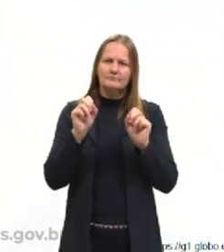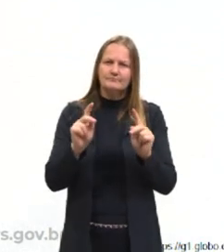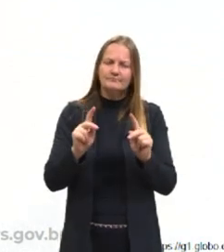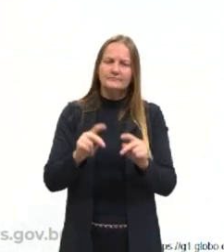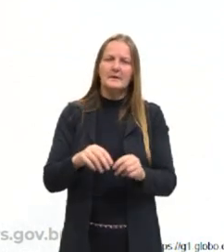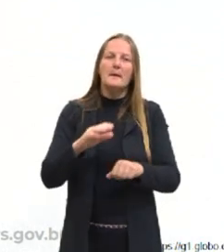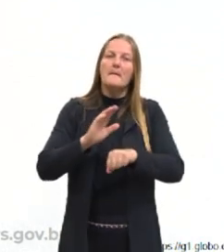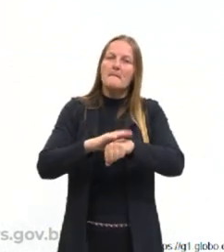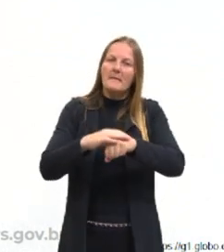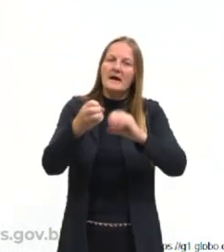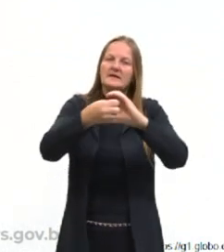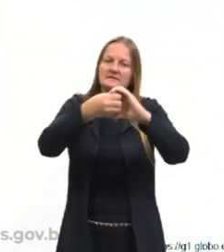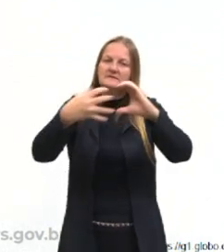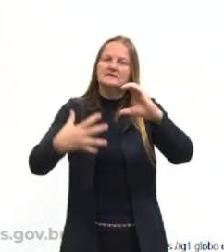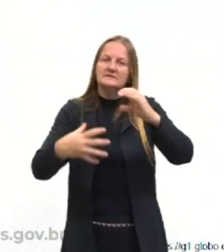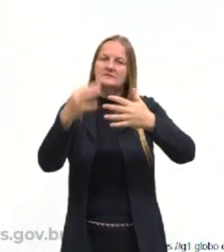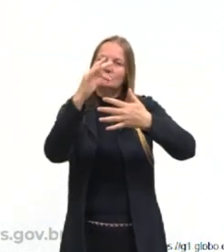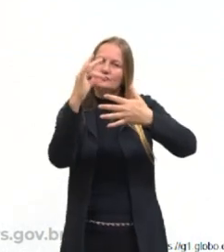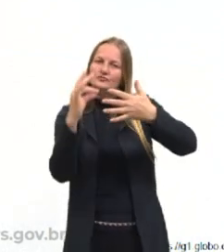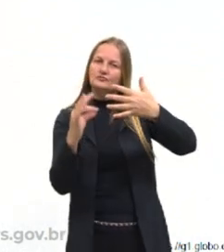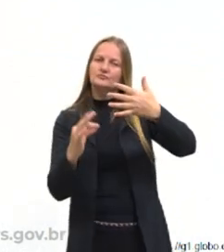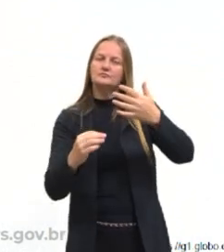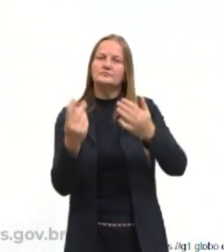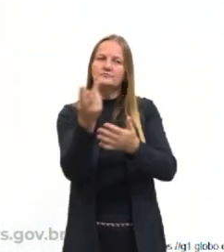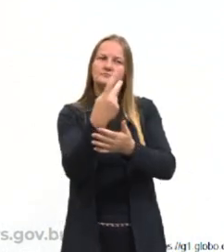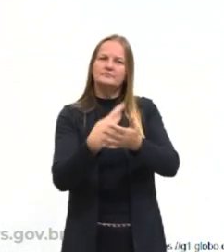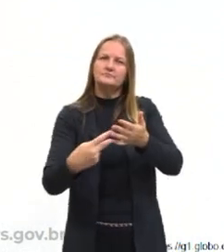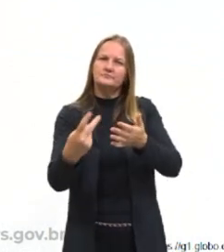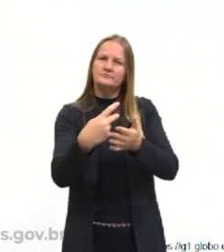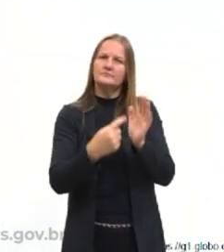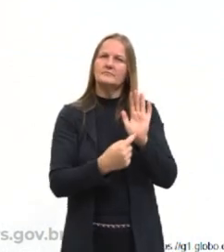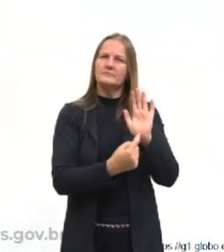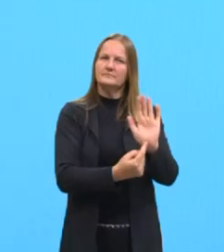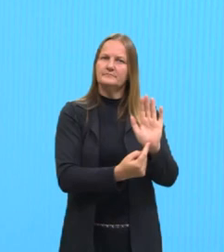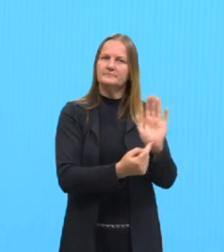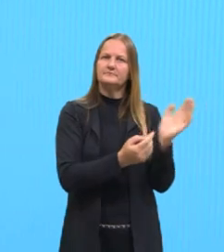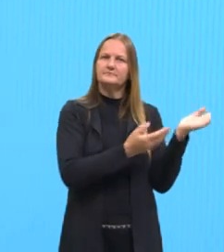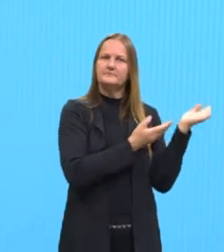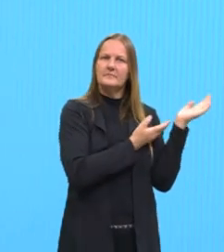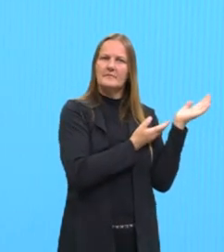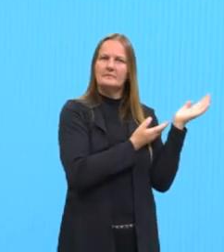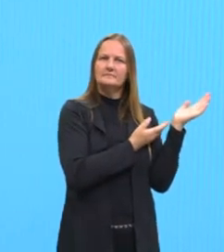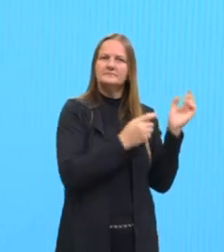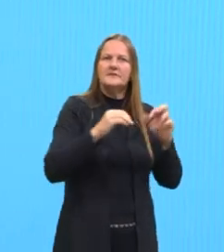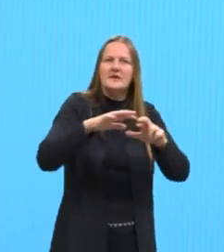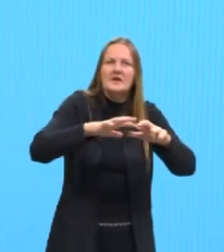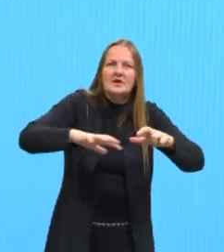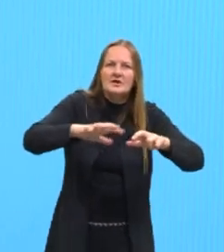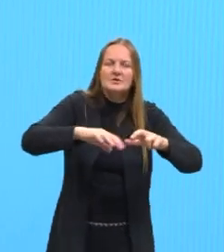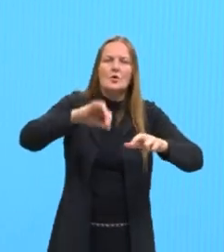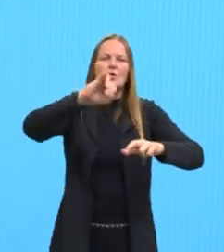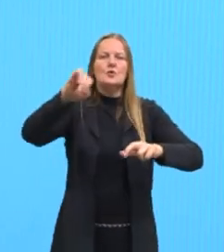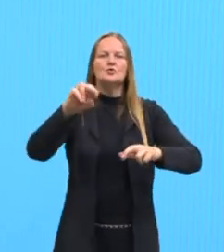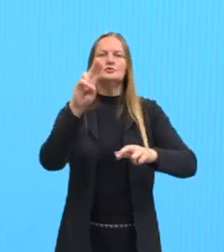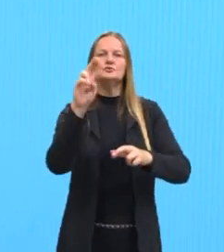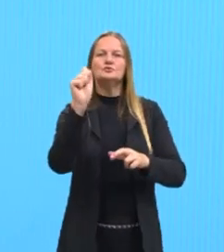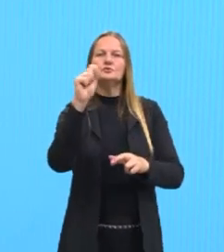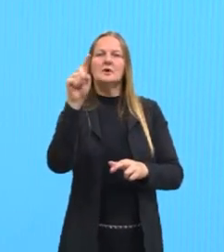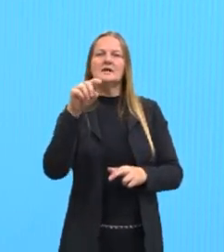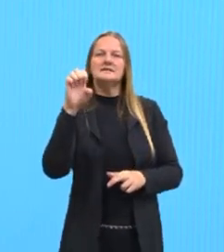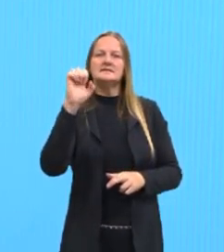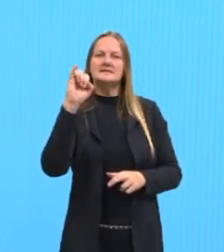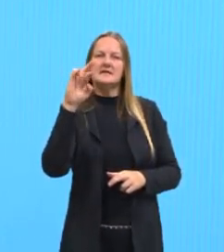uma outra coisa que eu vou mostrar aqui para vocês no mapa aqui ó vai mostrar o mapa aqui para vocês essa região aqui ó de Juazeiro e Petrolina